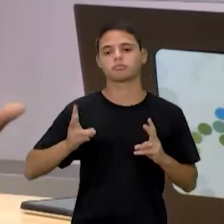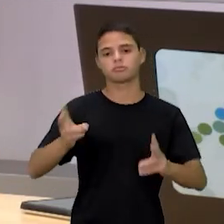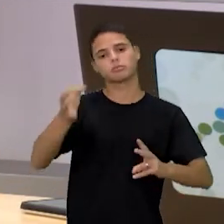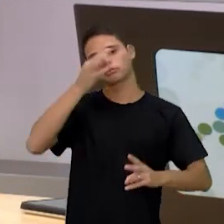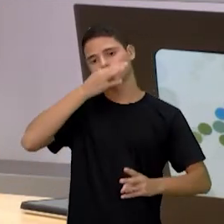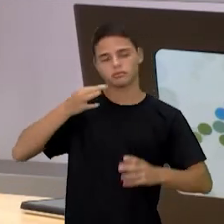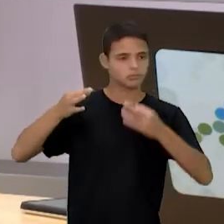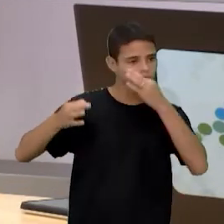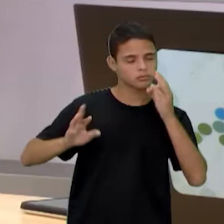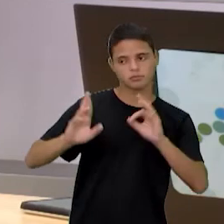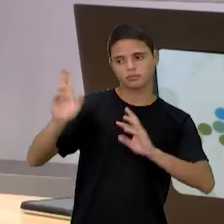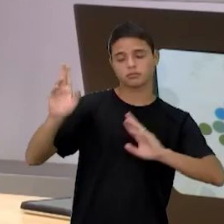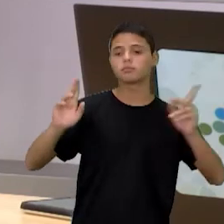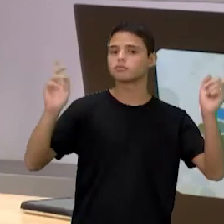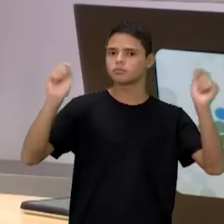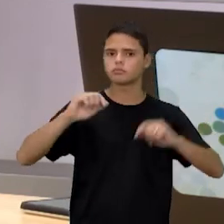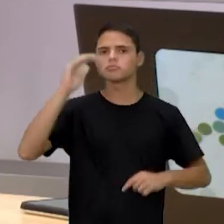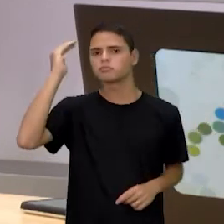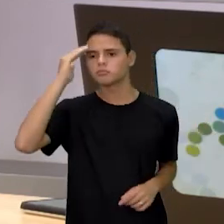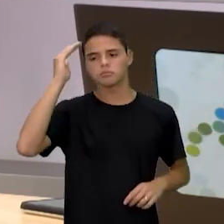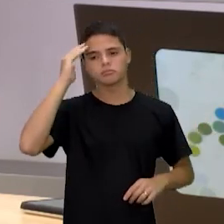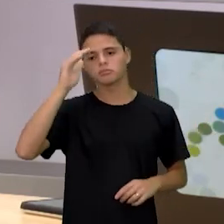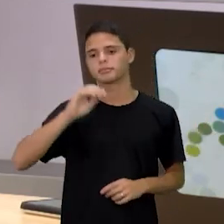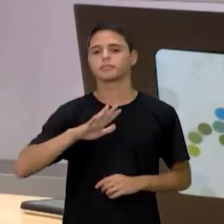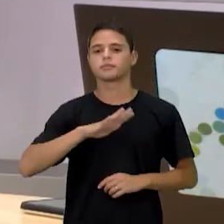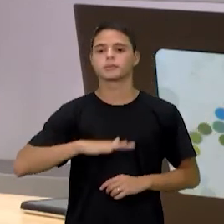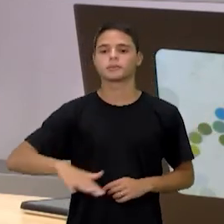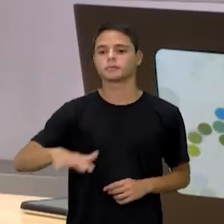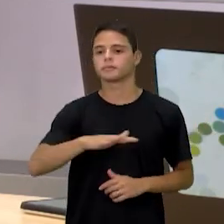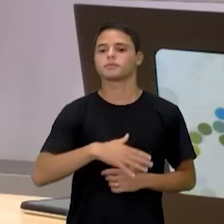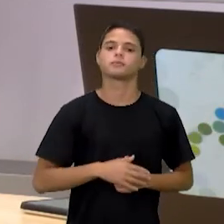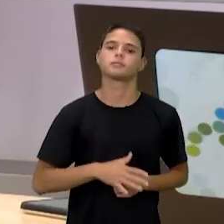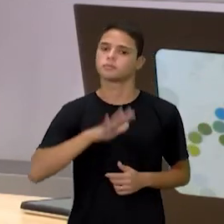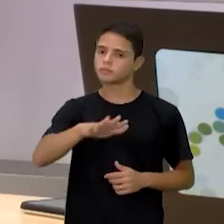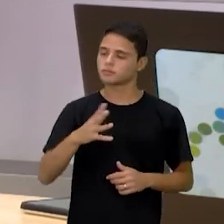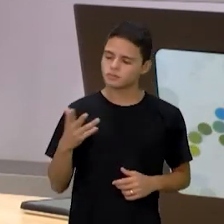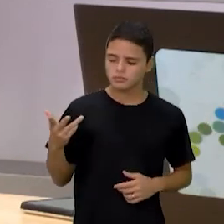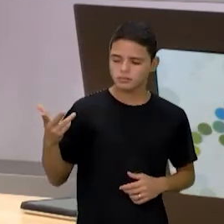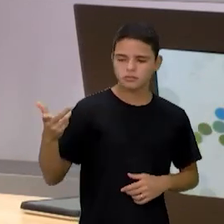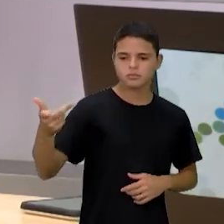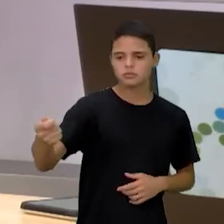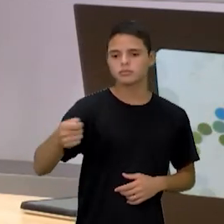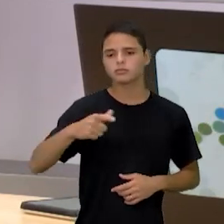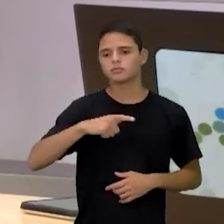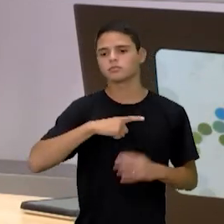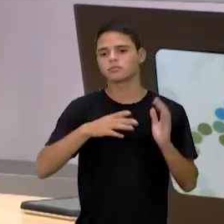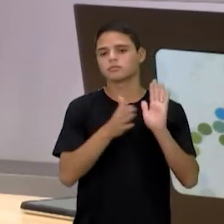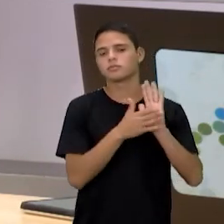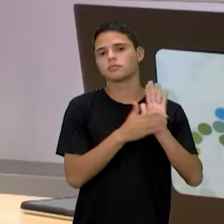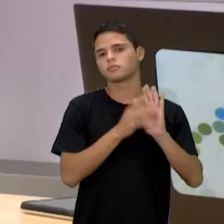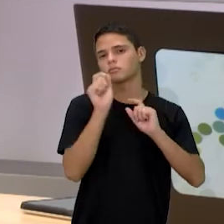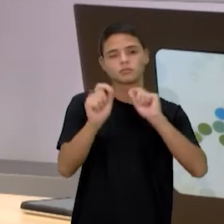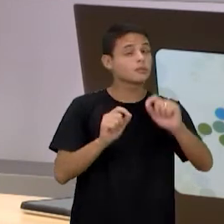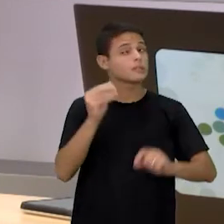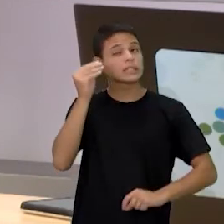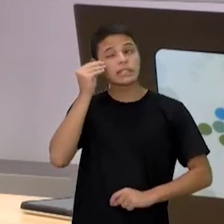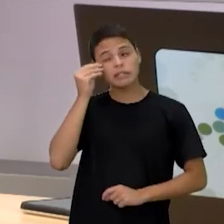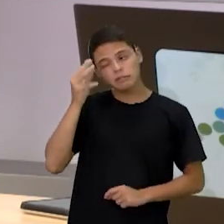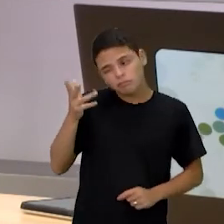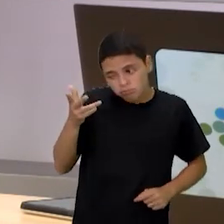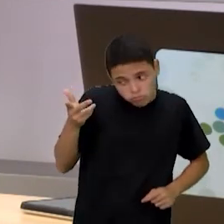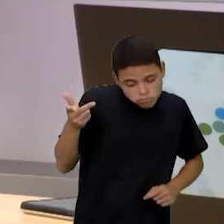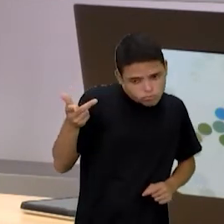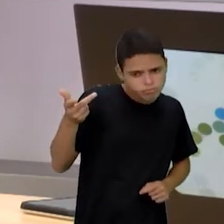vai entender o meu lado e eu vou conseguir entender o seu lado. Agora, a persuasão, ela já tem um propósito maior, que é o de convencimento. Convencer mesmo.